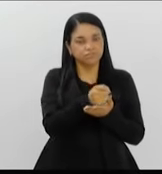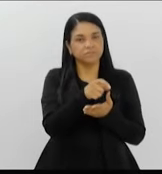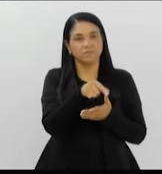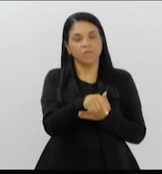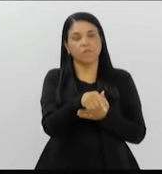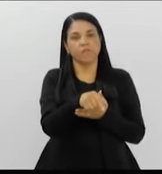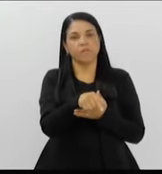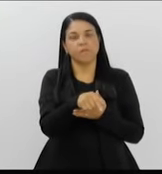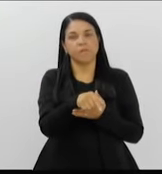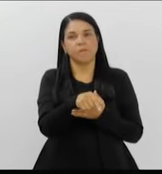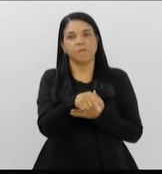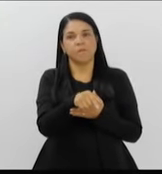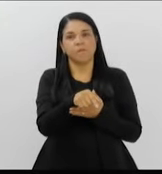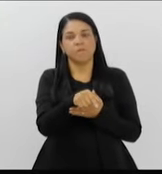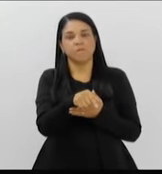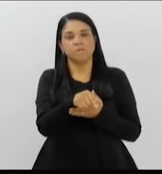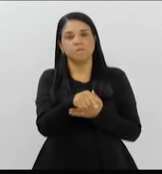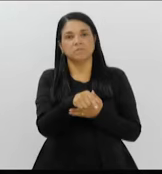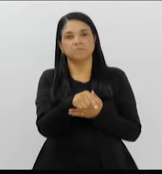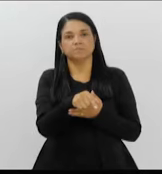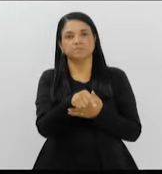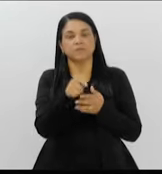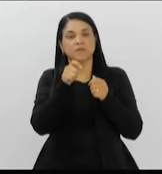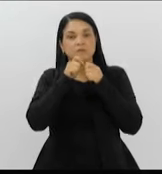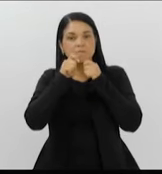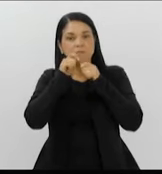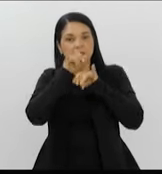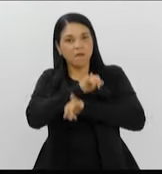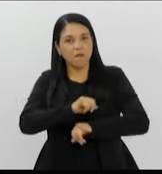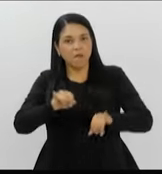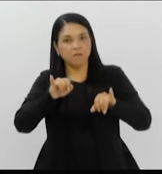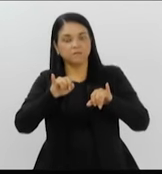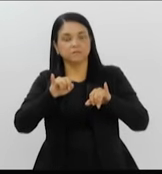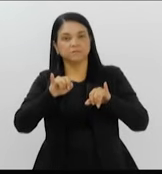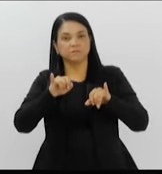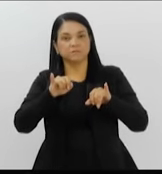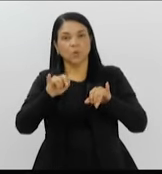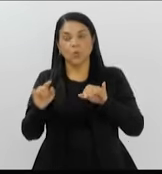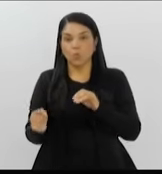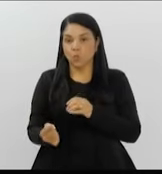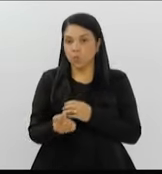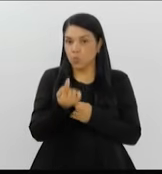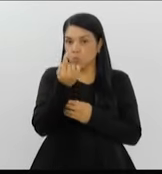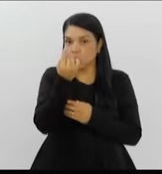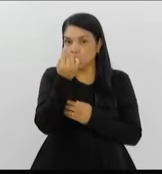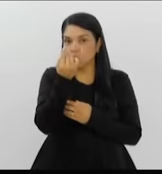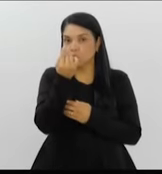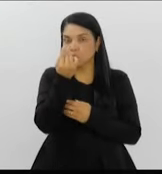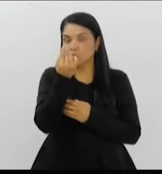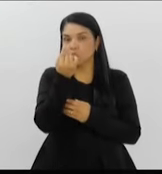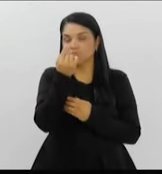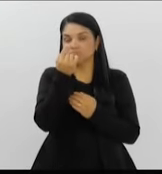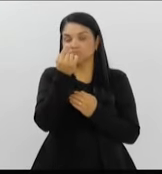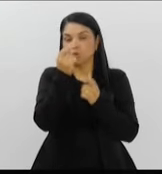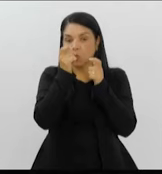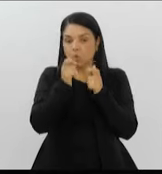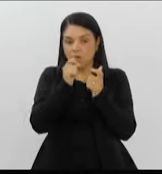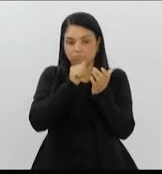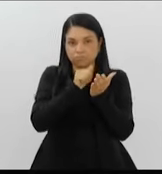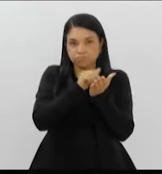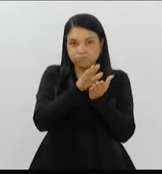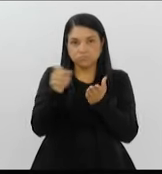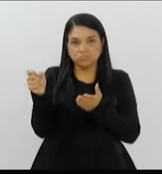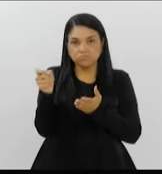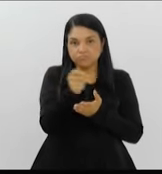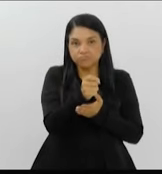nomeação e exoneração, deu na imprensa como um todo, e no único lugar que cabia exonerar e nomear, não tinha